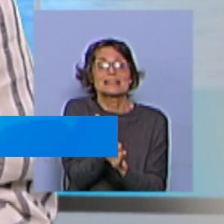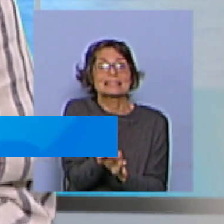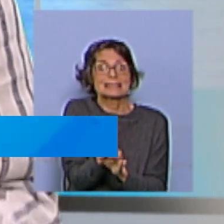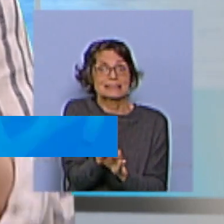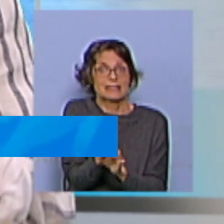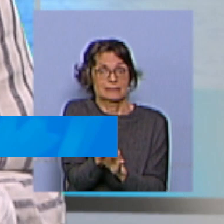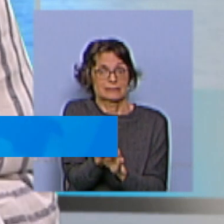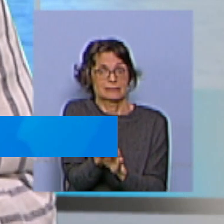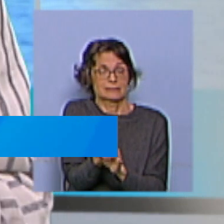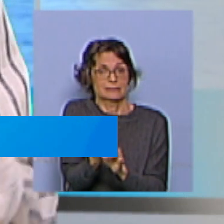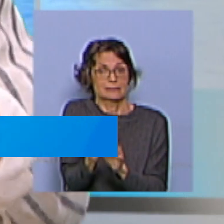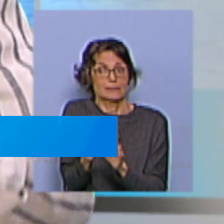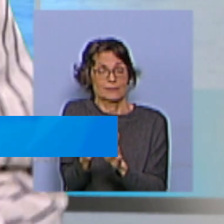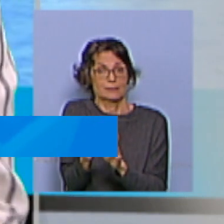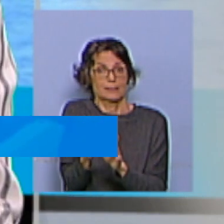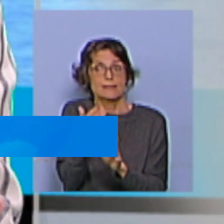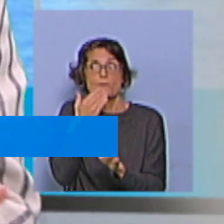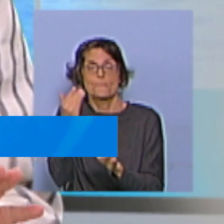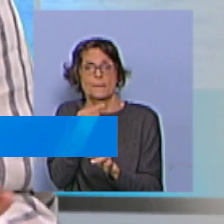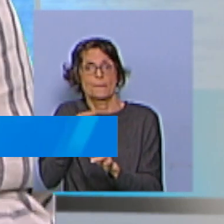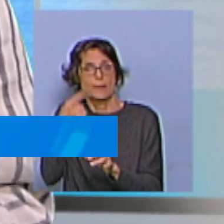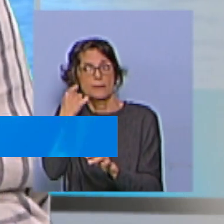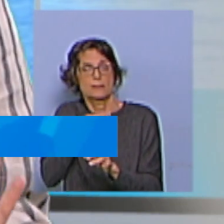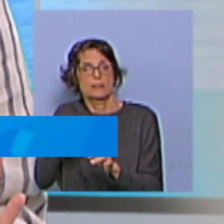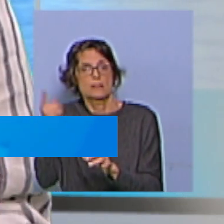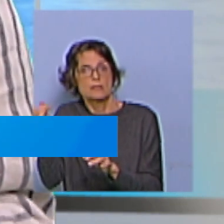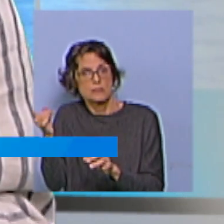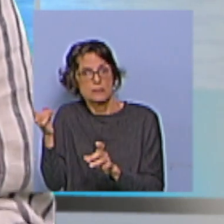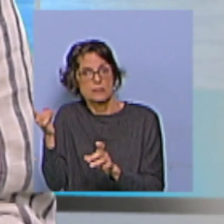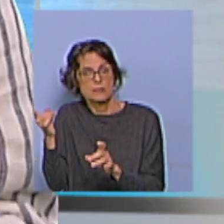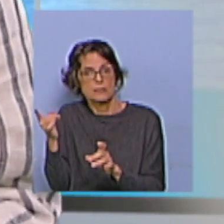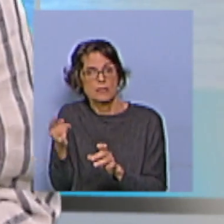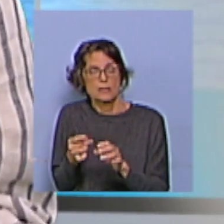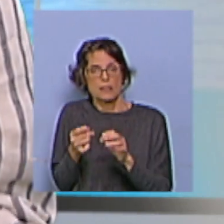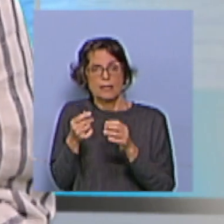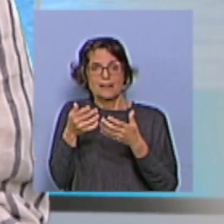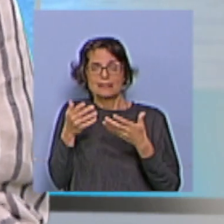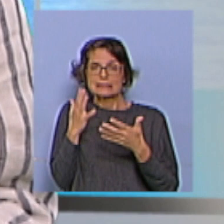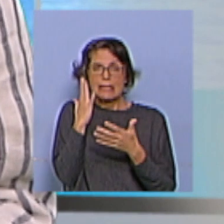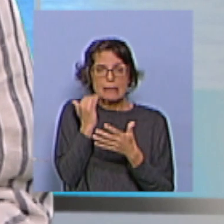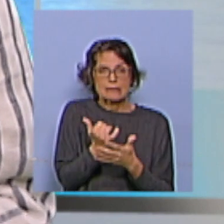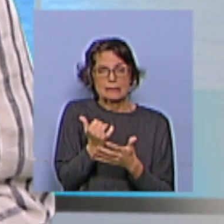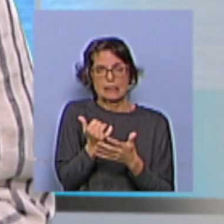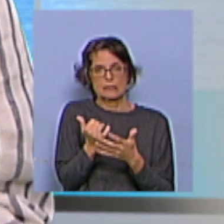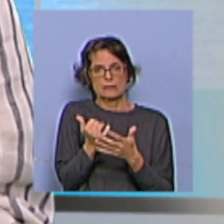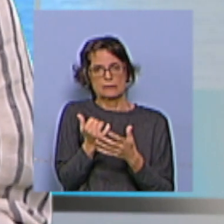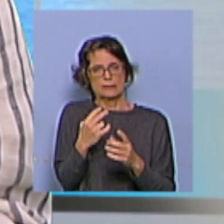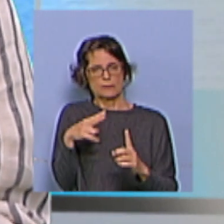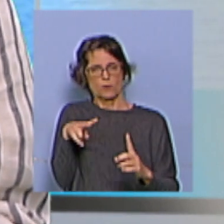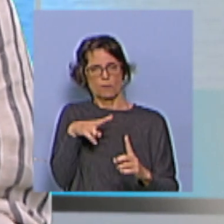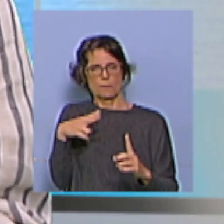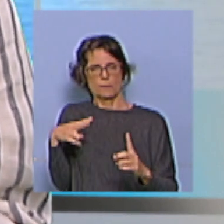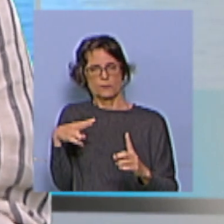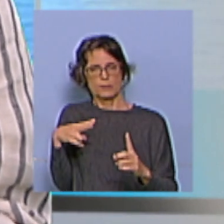a autoconsumo, digamos, agora só compramos o que nós produzimos, não é isso, mas é ter uma visão